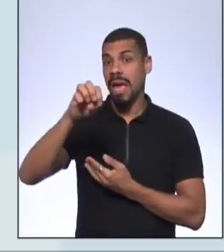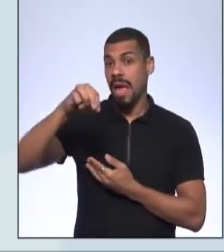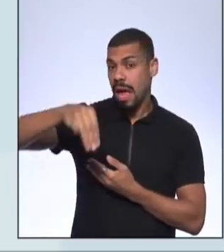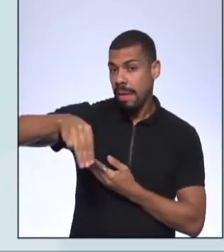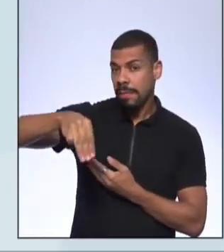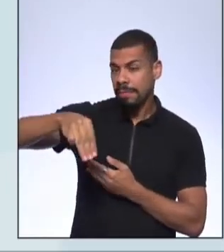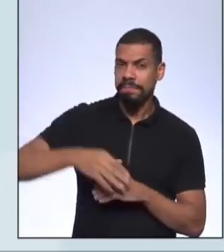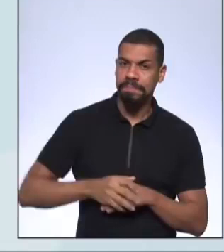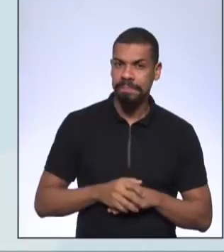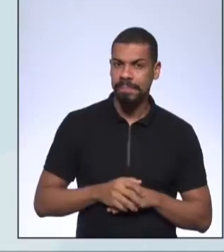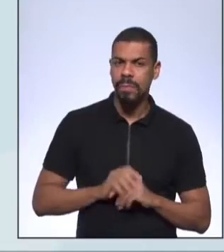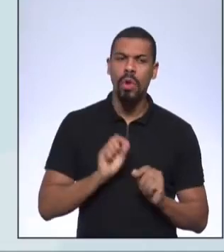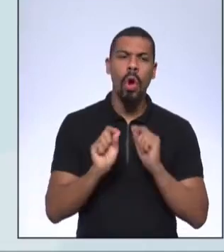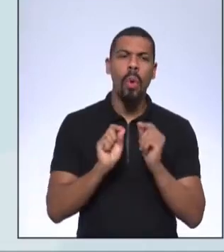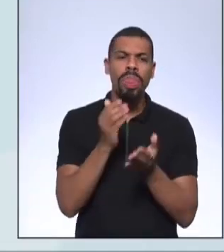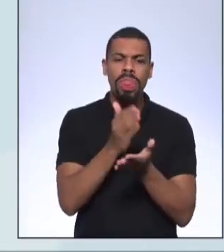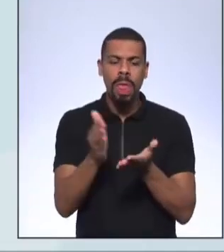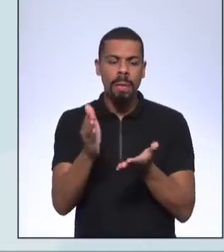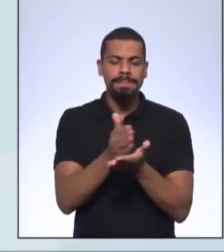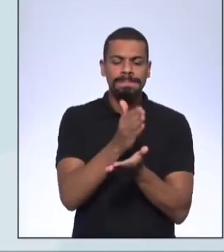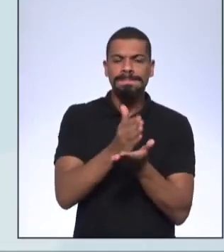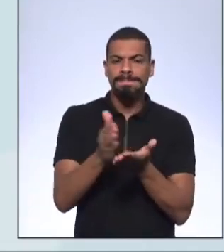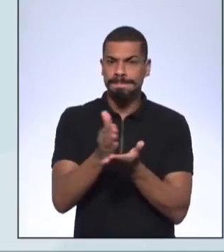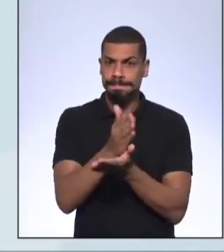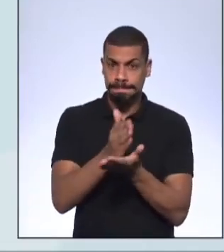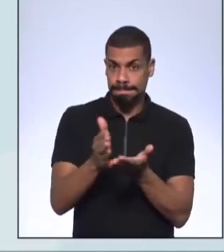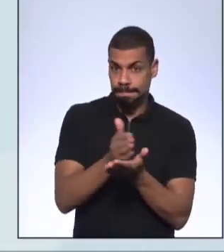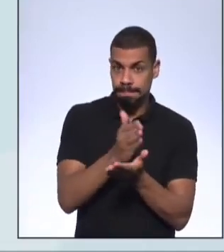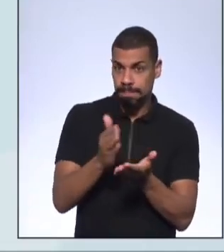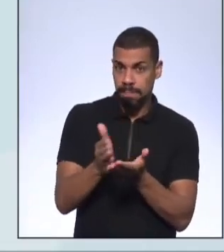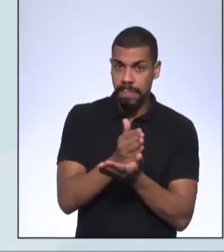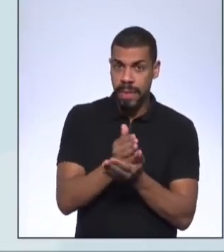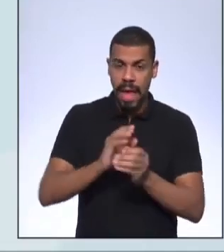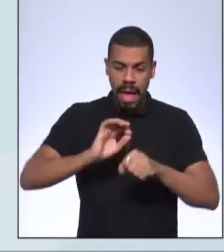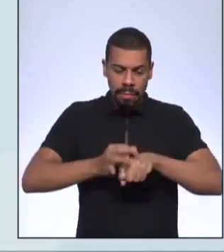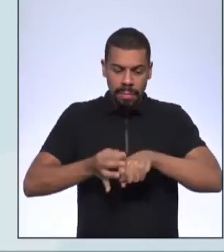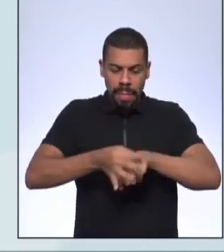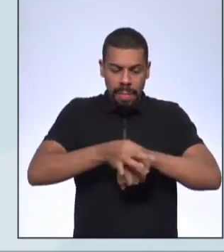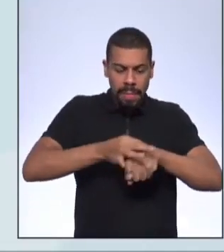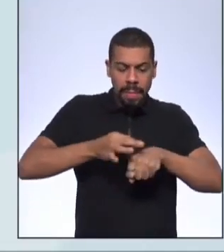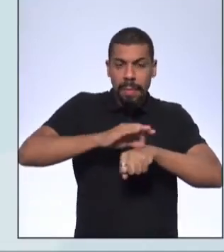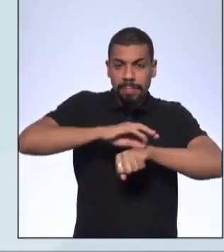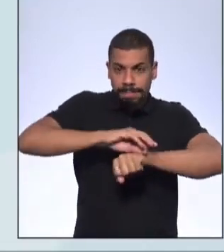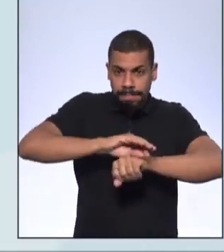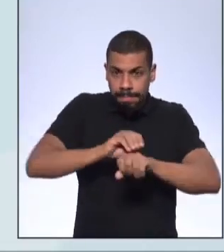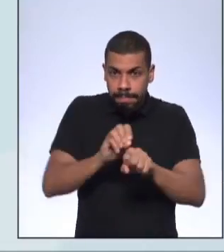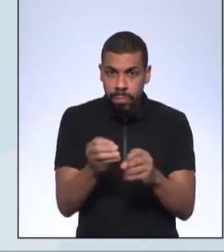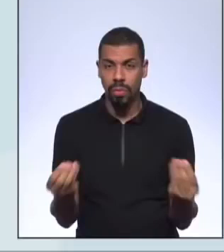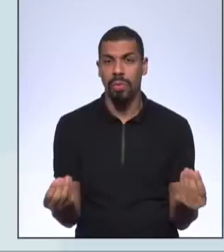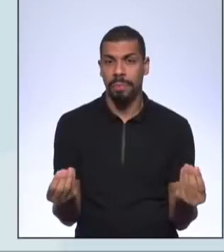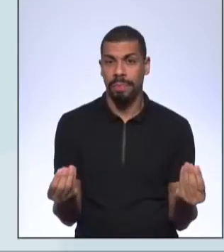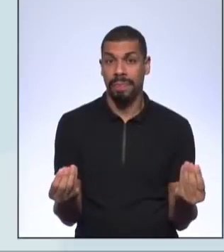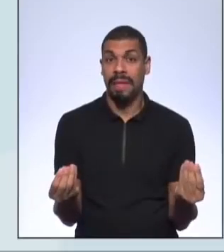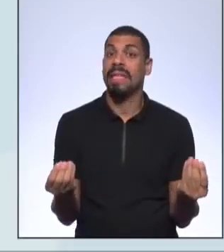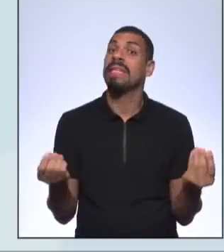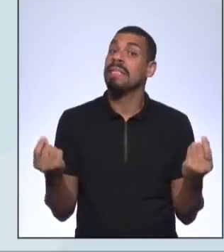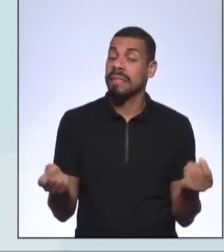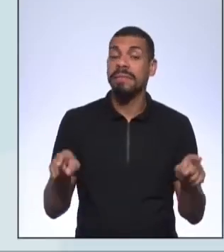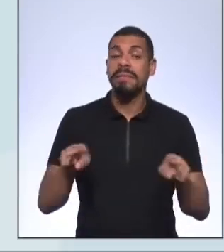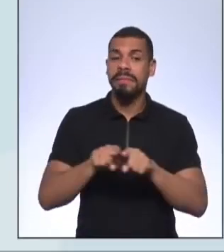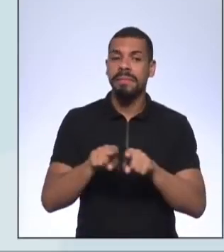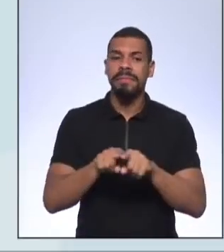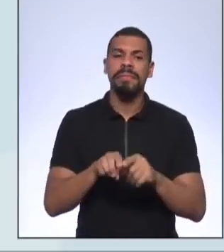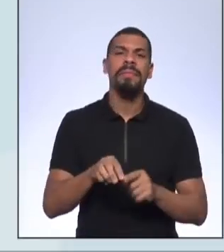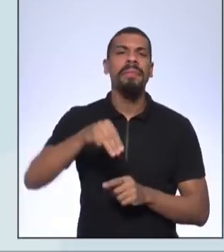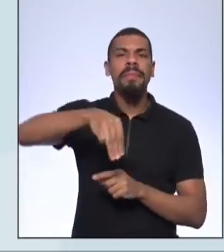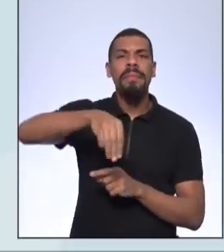de divisão ou fase de mitose, quando a célula gera duas células iguais a ela, ou fase de meiose, como